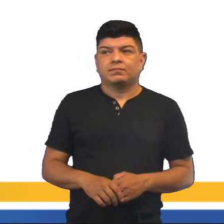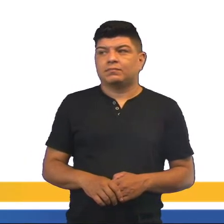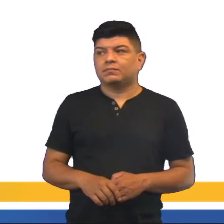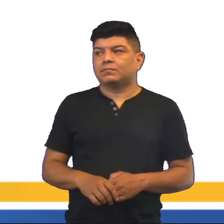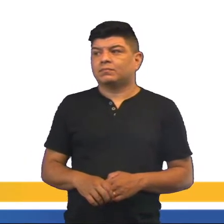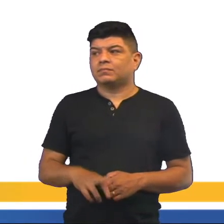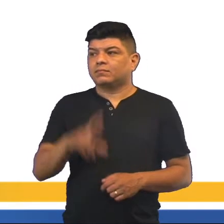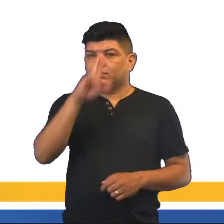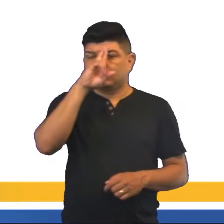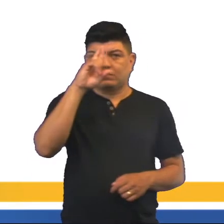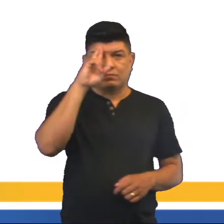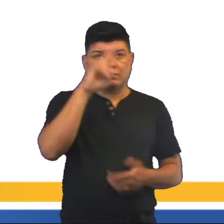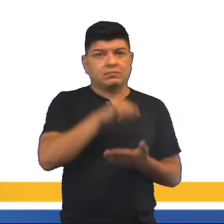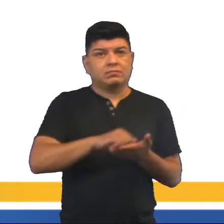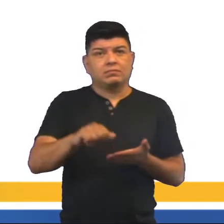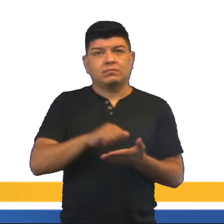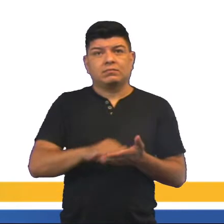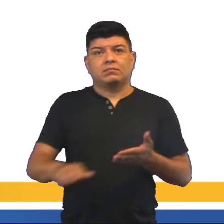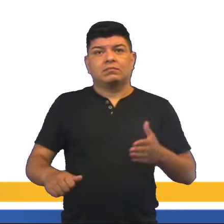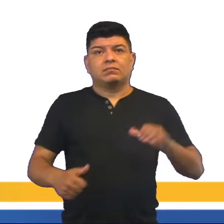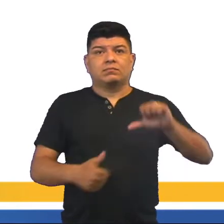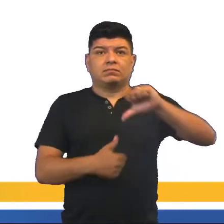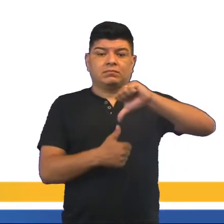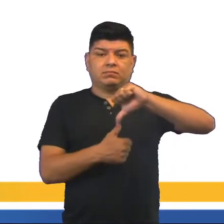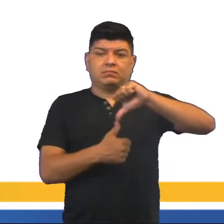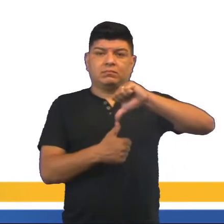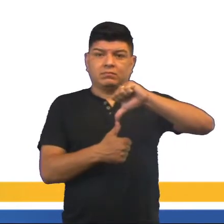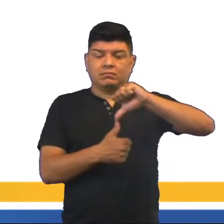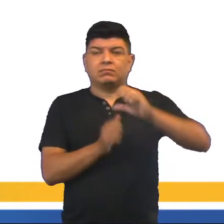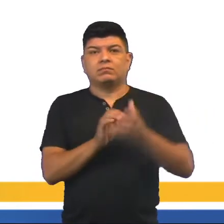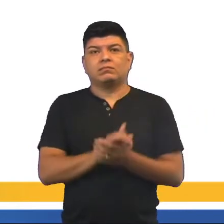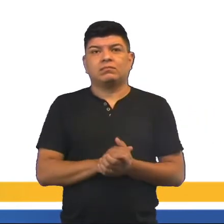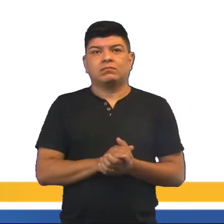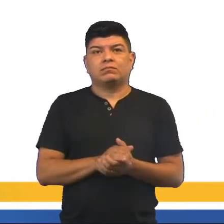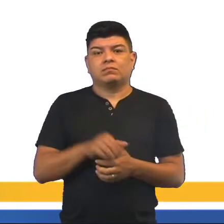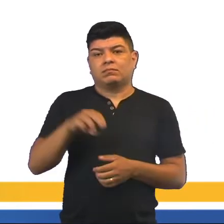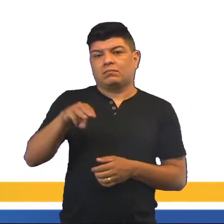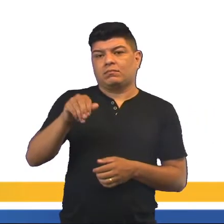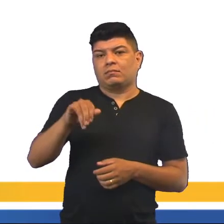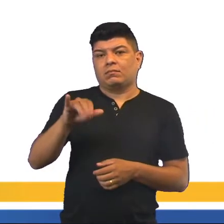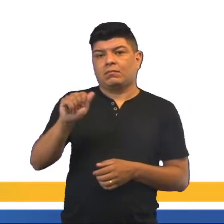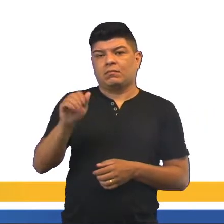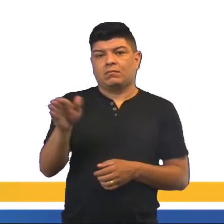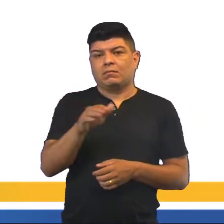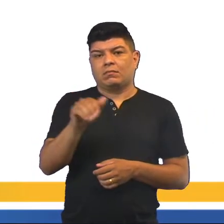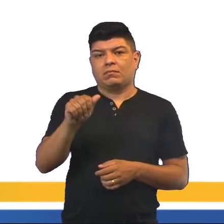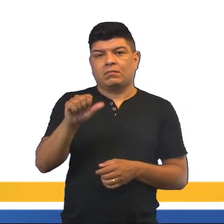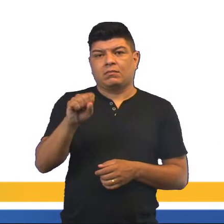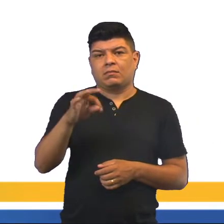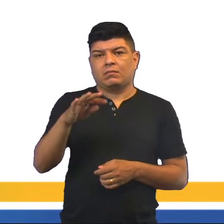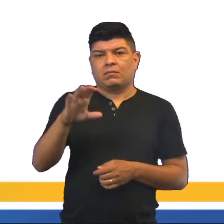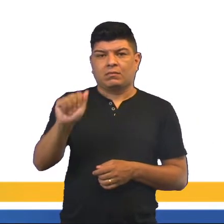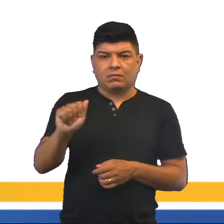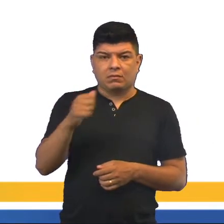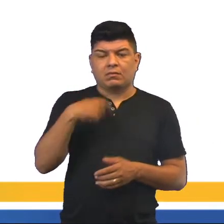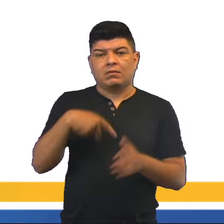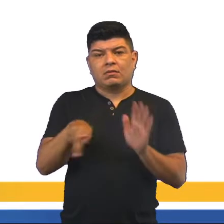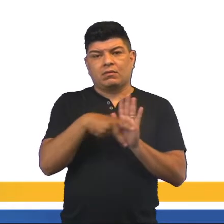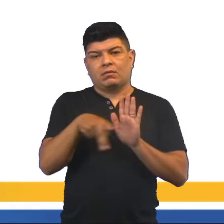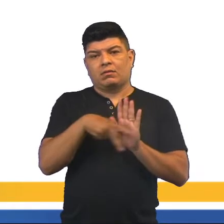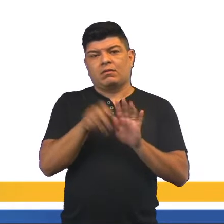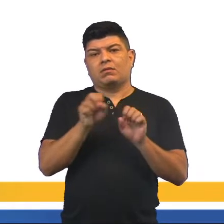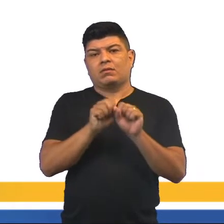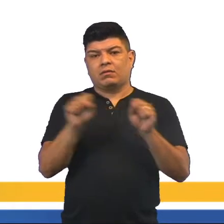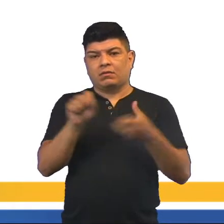Vamos para a história da escrita na América Central. Povos como os maias e os astecas na América Central possuíam seus próprios sistemas